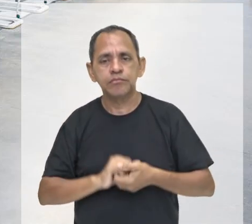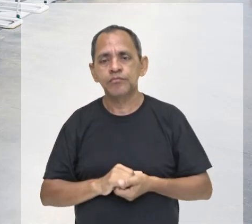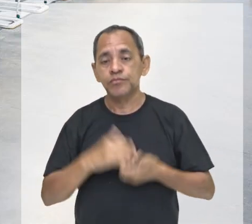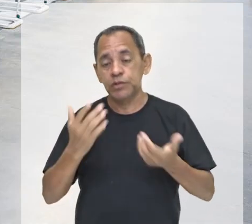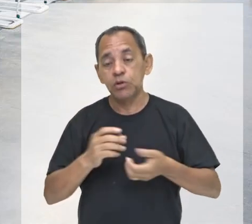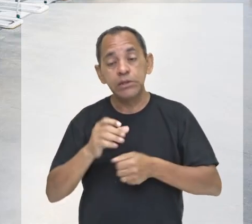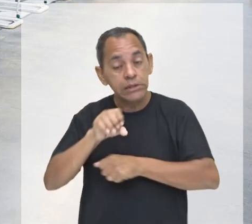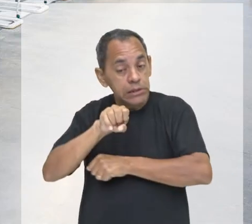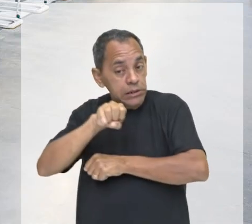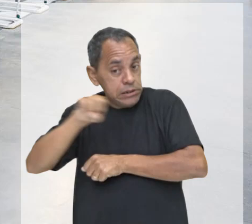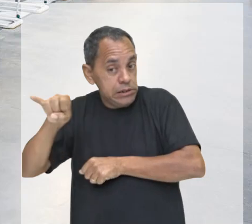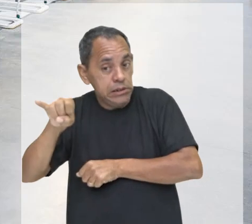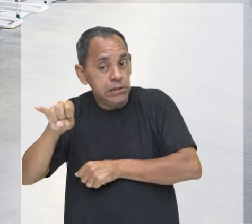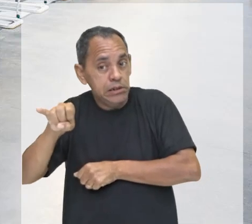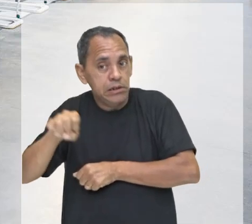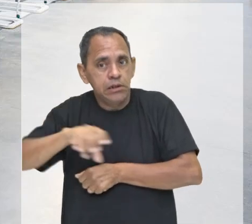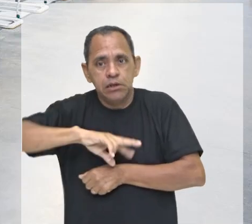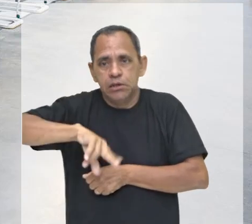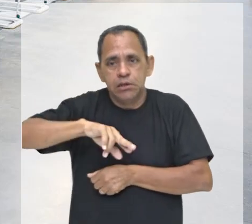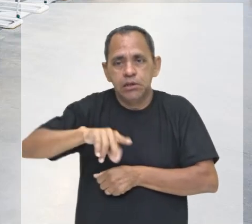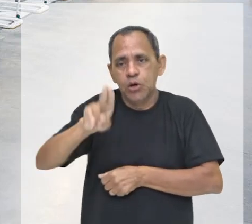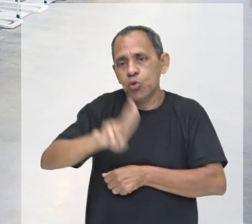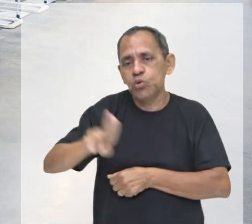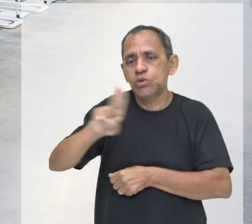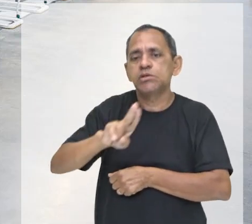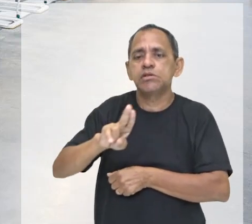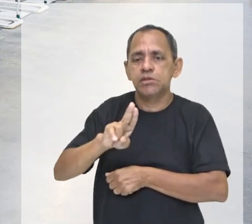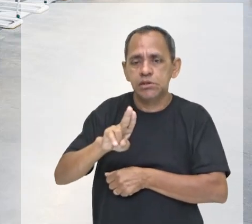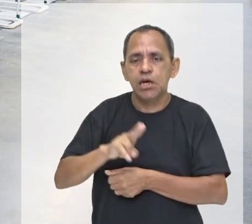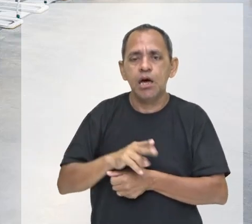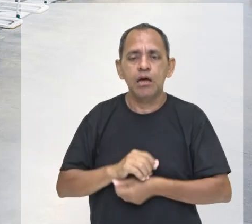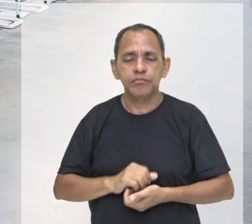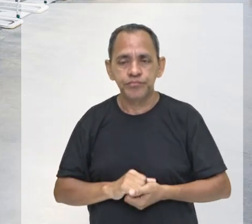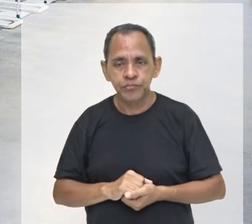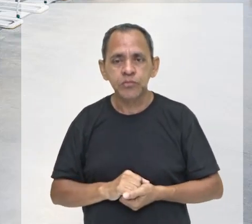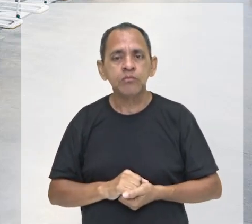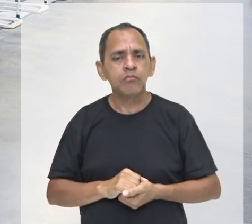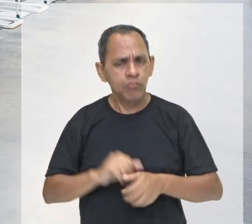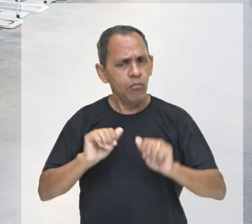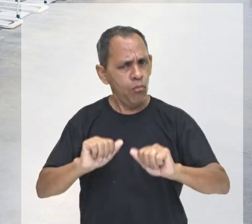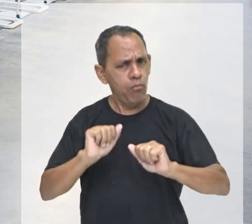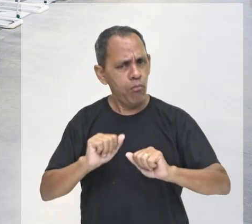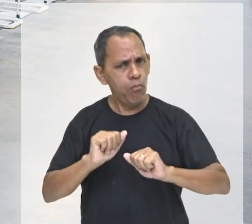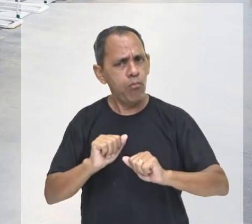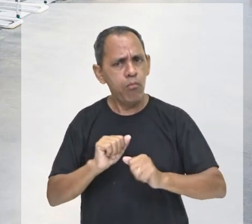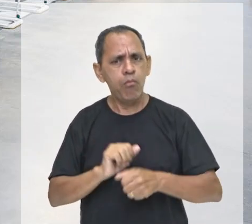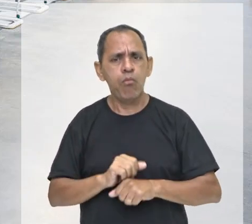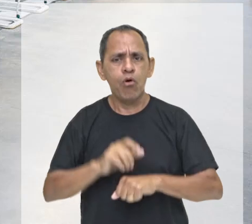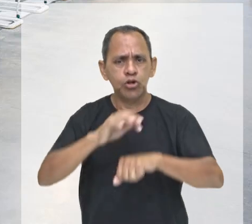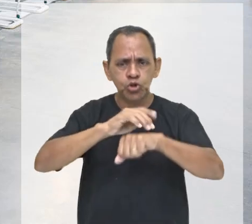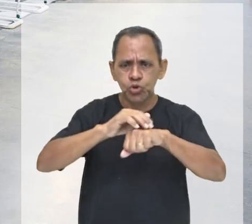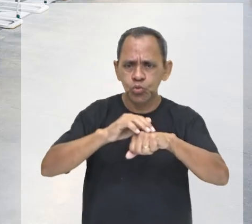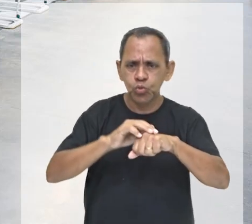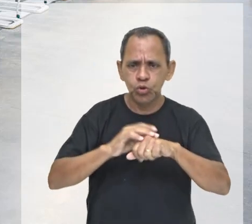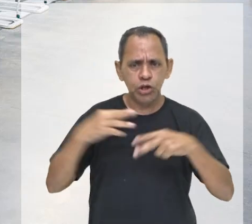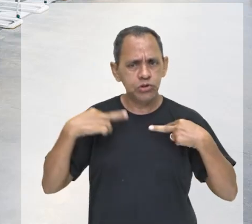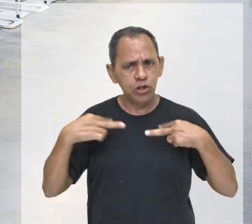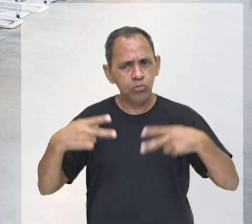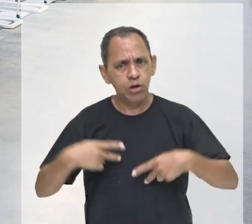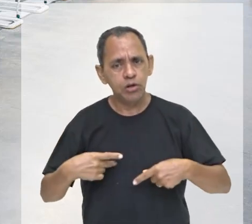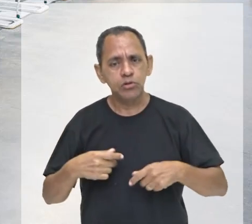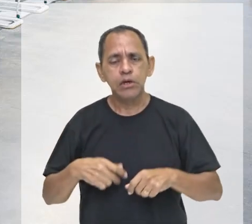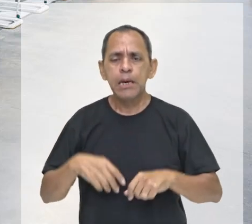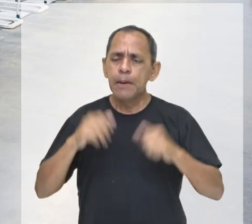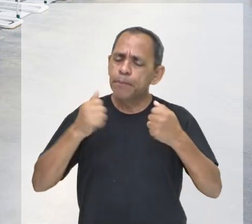ali de forma adequada, pode prejudicar a saúde do ser humano. Então, Lógico, tudo tem que ser utilizado ali de